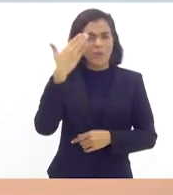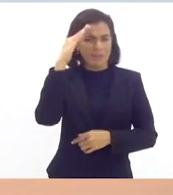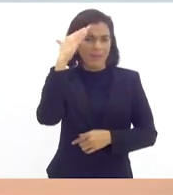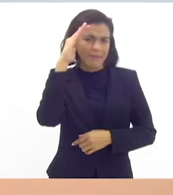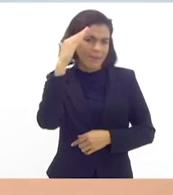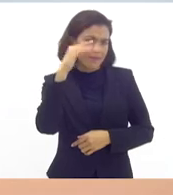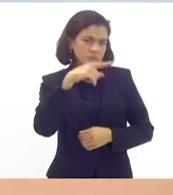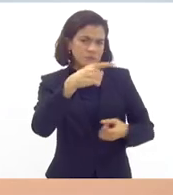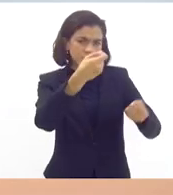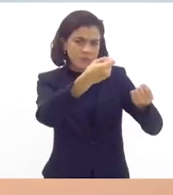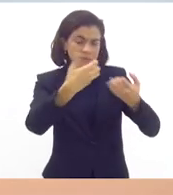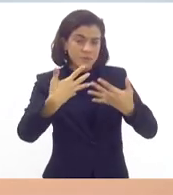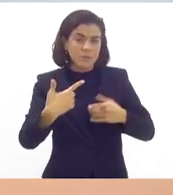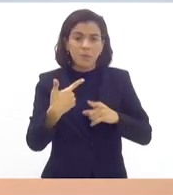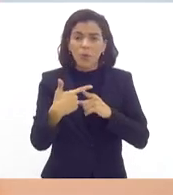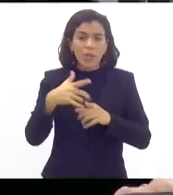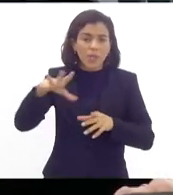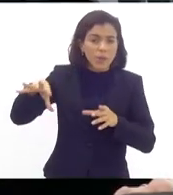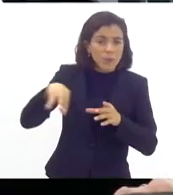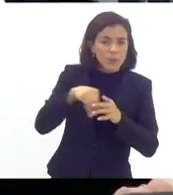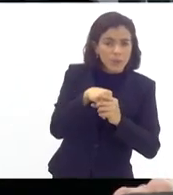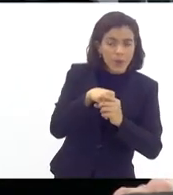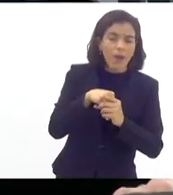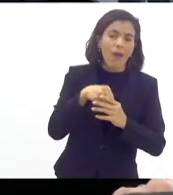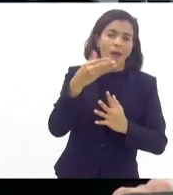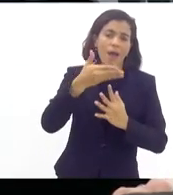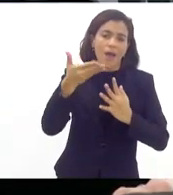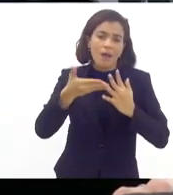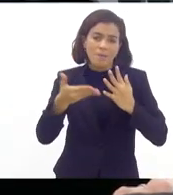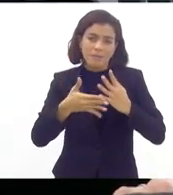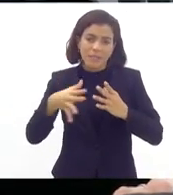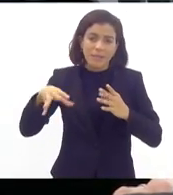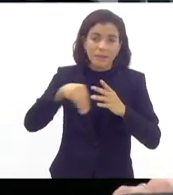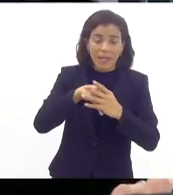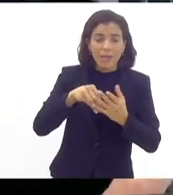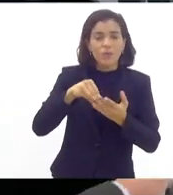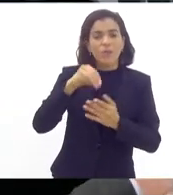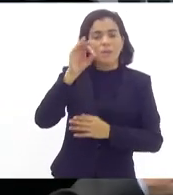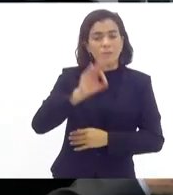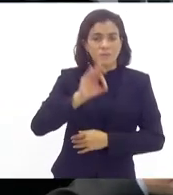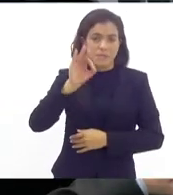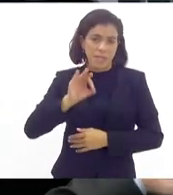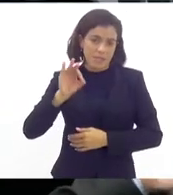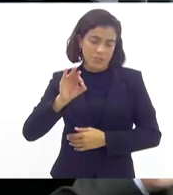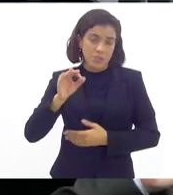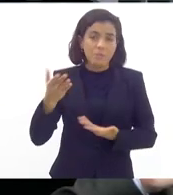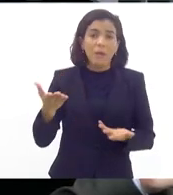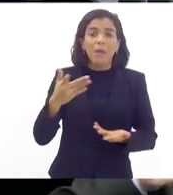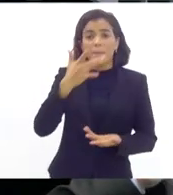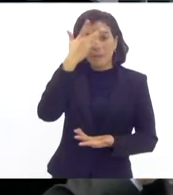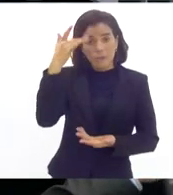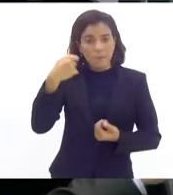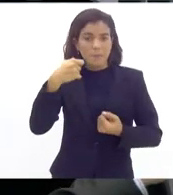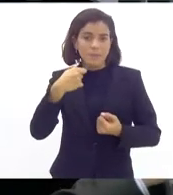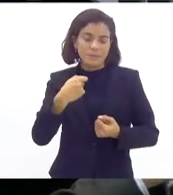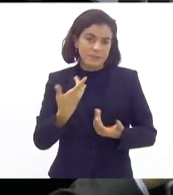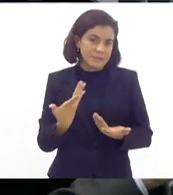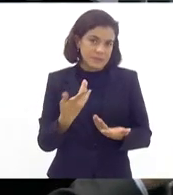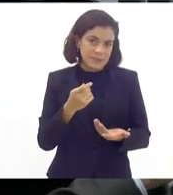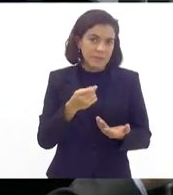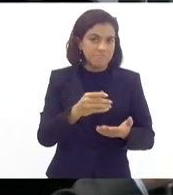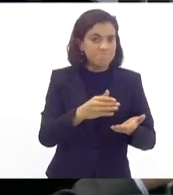Seu ponto é por que não incorporar a parcela da cota parte na alíquota municipal. Pode ser, mas alguém precisa levar essa demanda. Não chegou essa